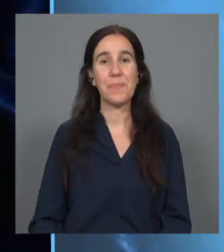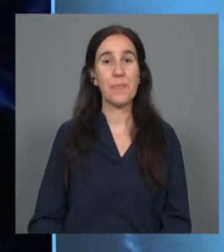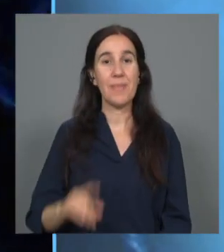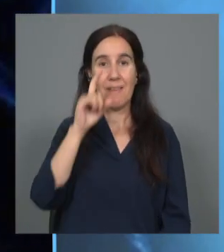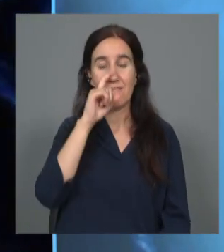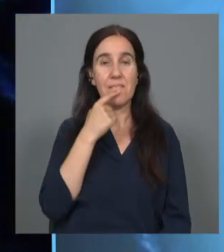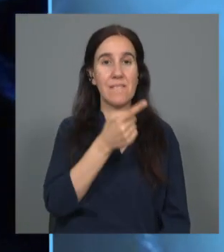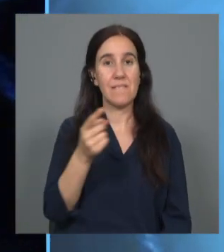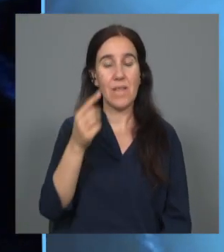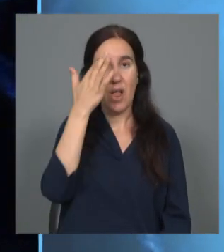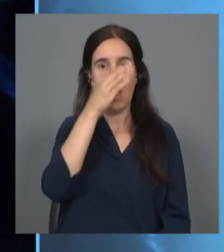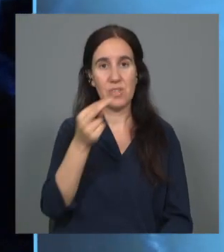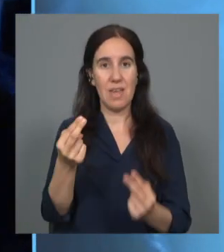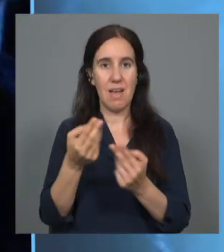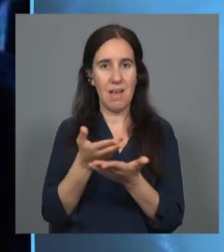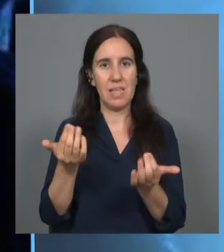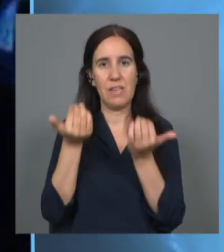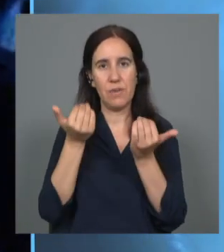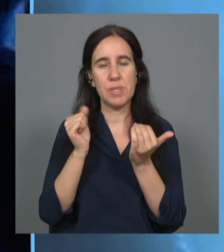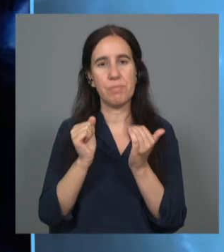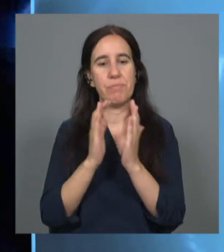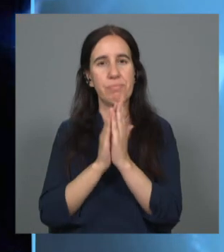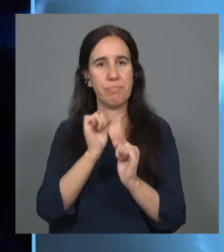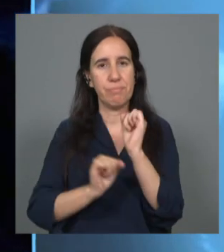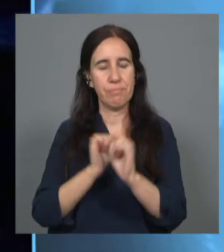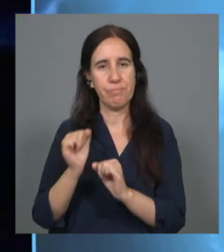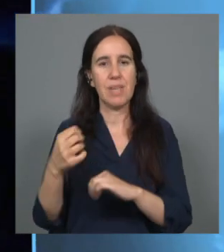pode acompanhar a atualidade informativa na Igreja Católica em